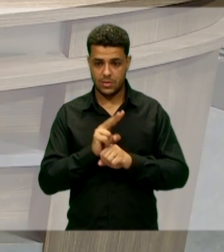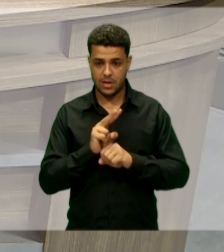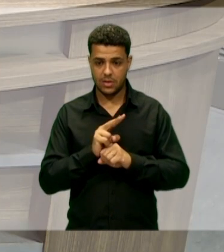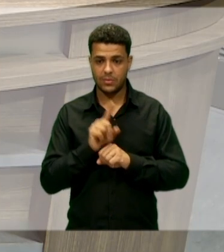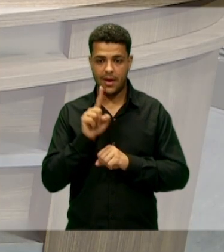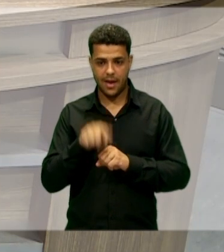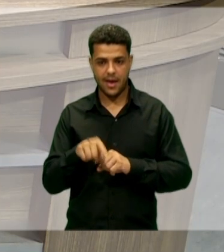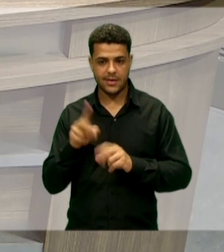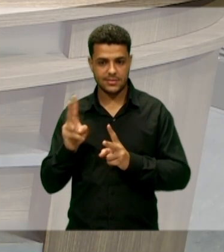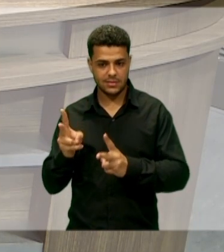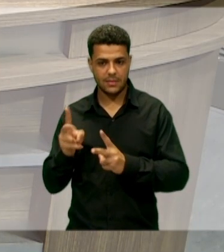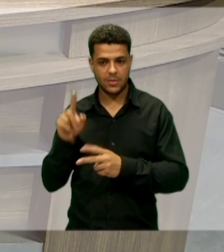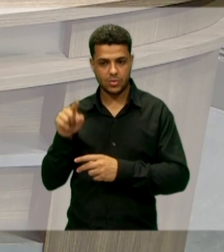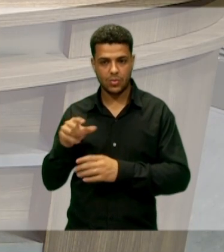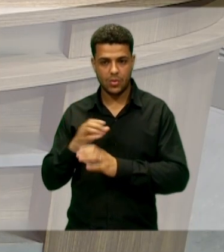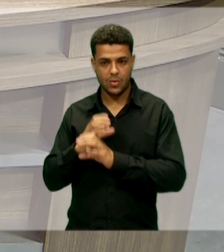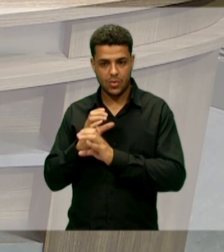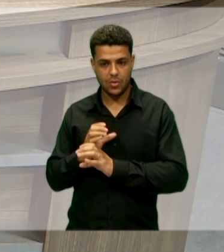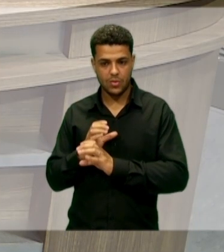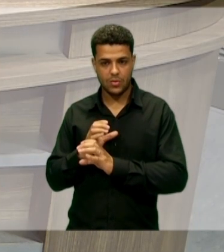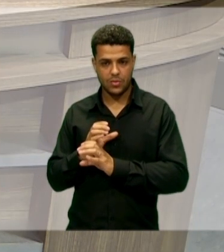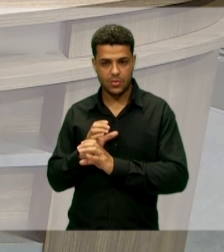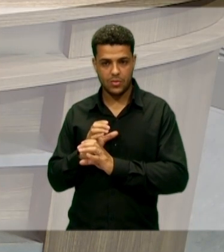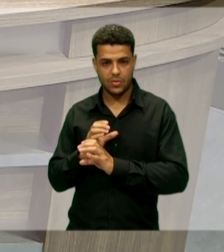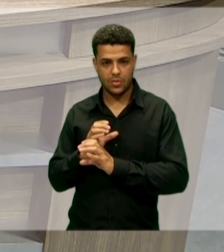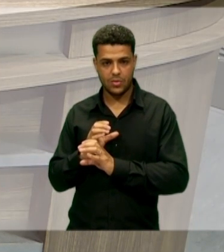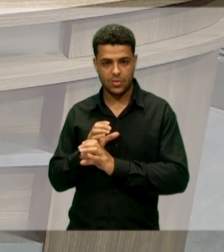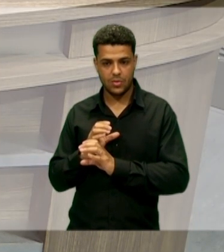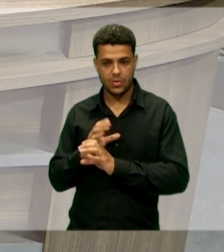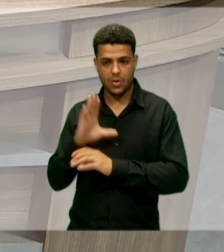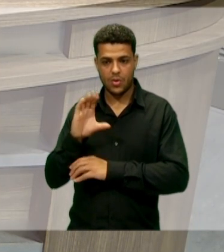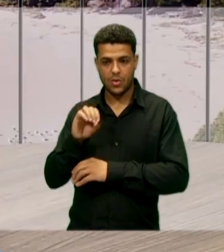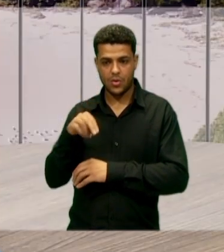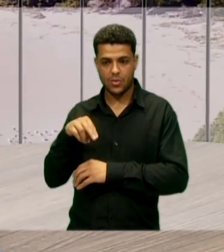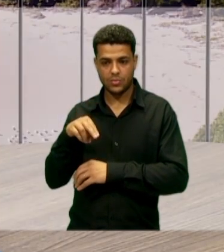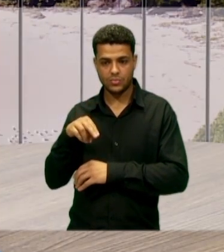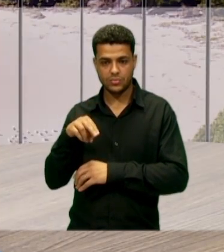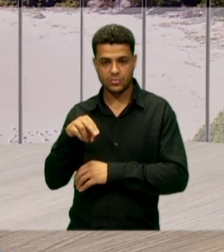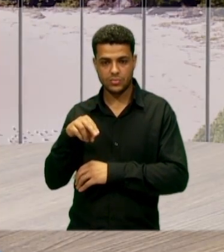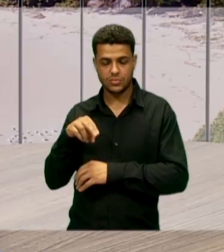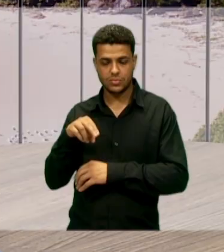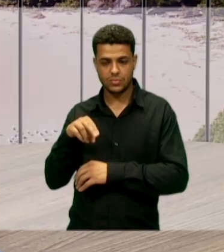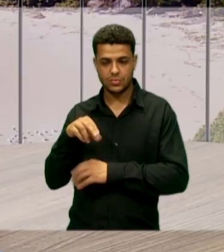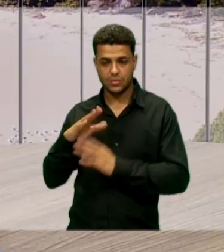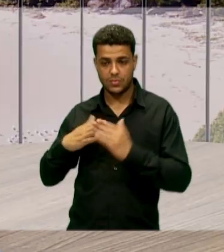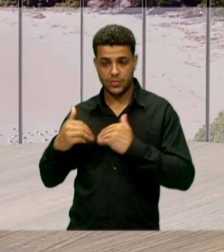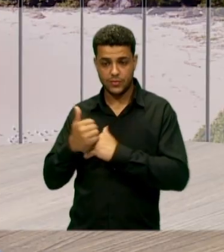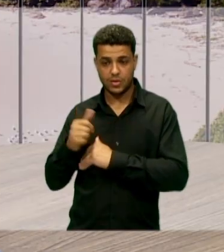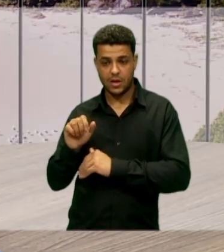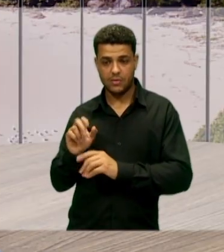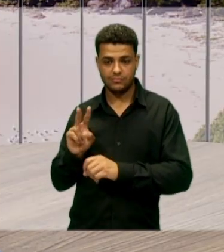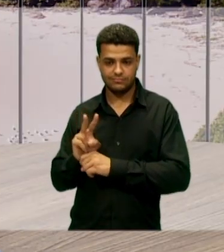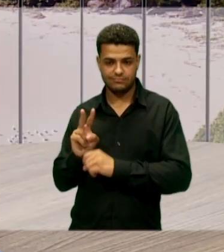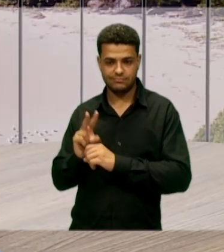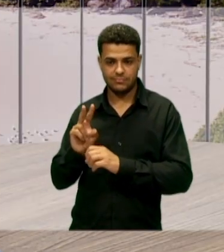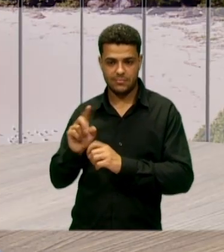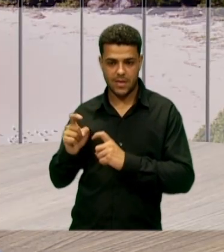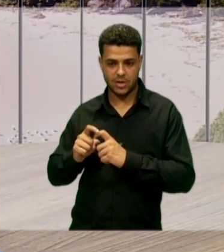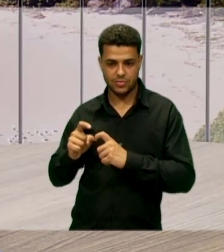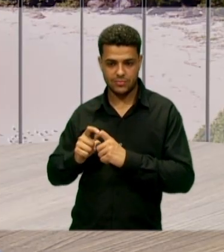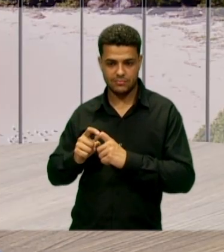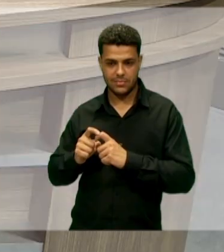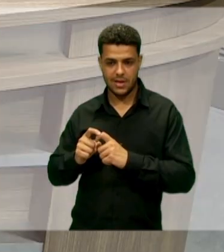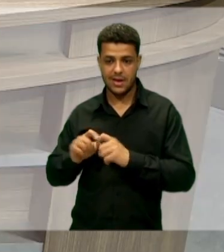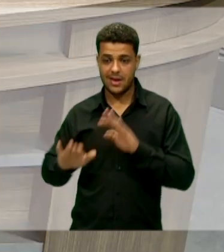oncologista. Ele é sempre do paciente do oncologista, porque o paciente, ele é soberano também. Existem pacientes que não aceitam, que não querem